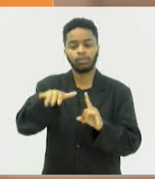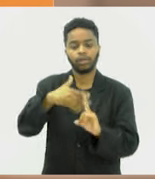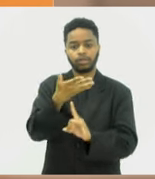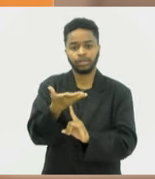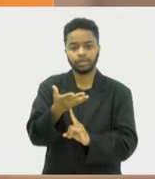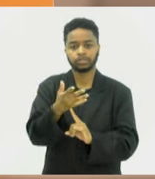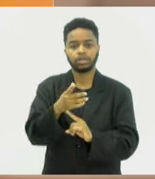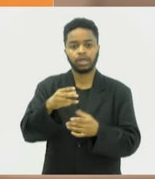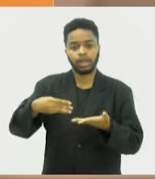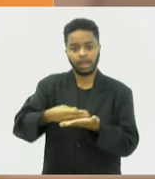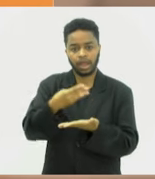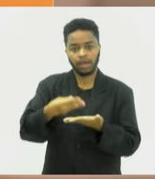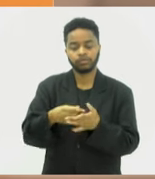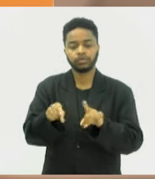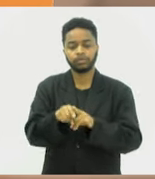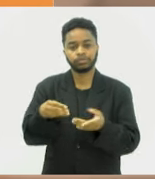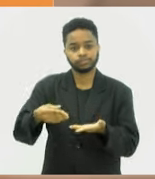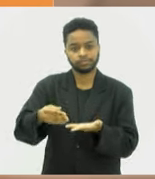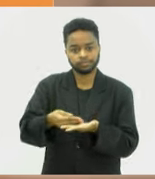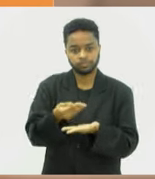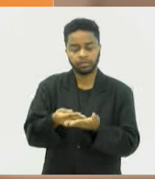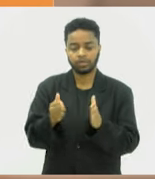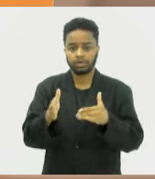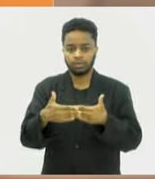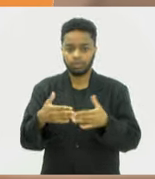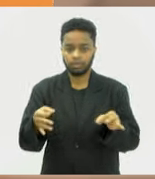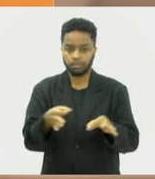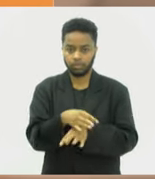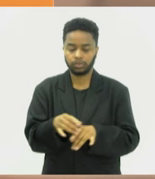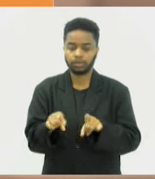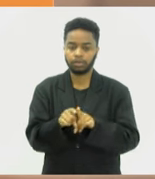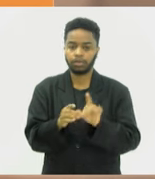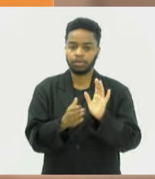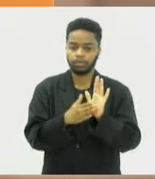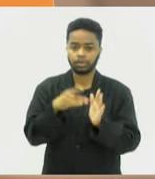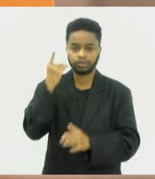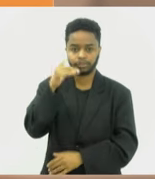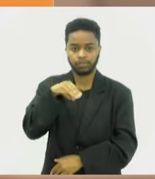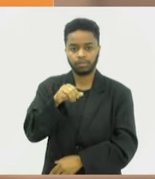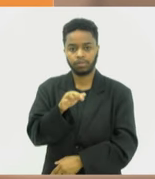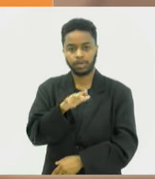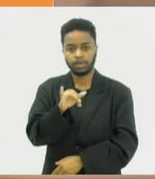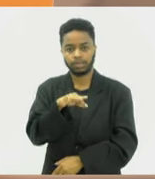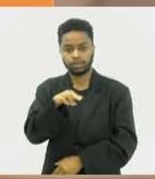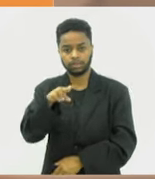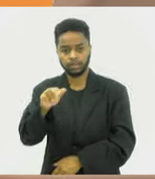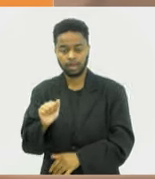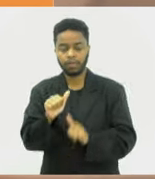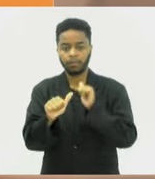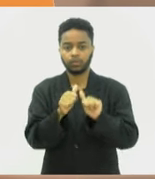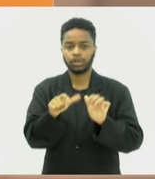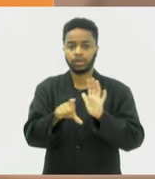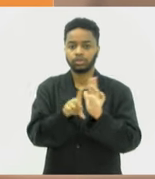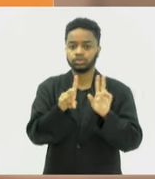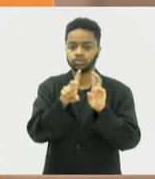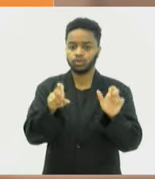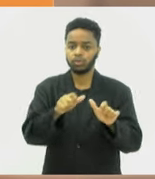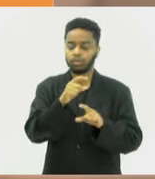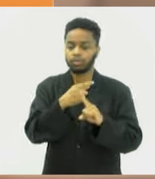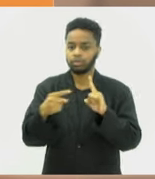prontos. E na pauta, proposta da deputada Marina, do MST, que altera a lei sobre a proibição